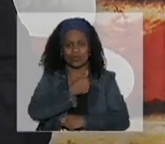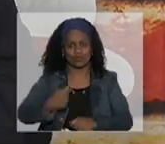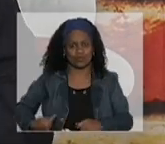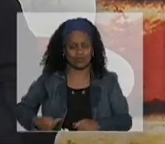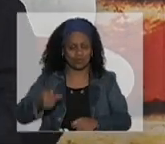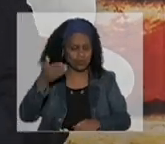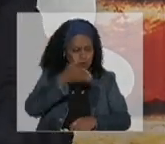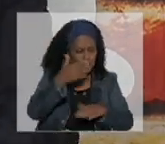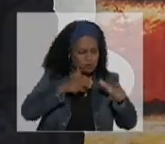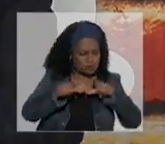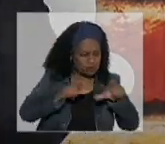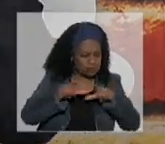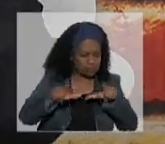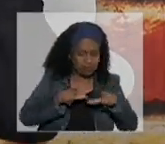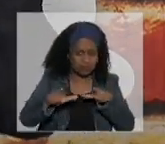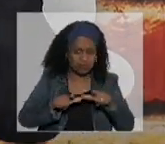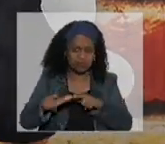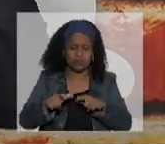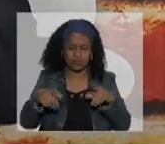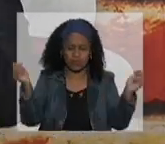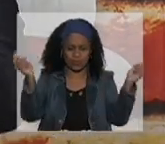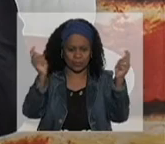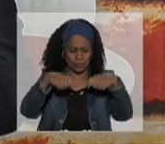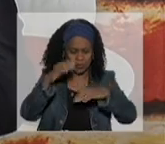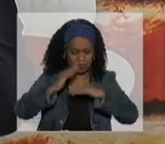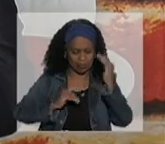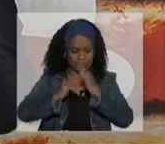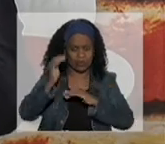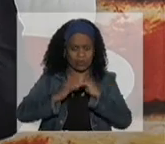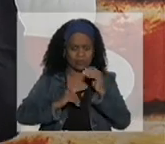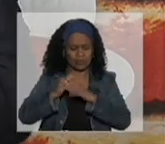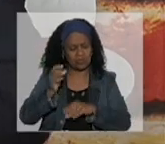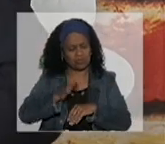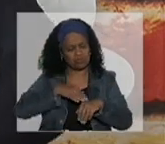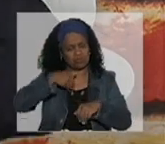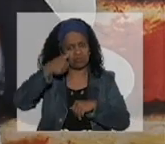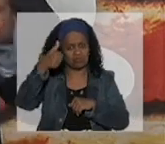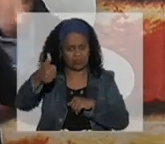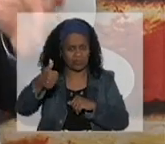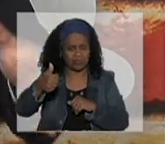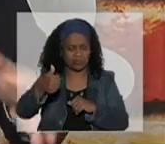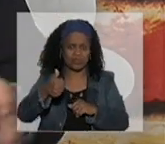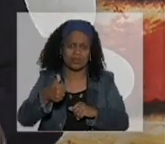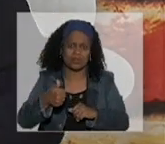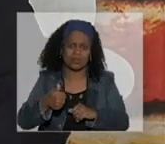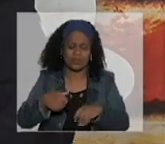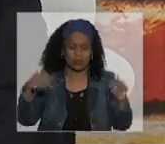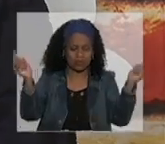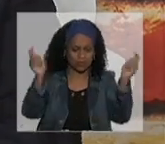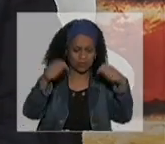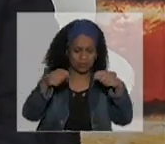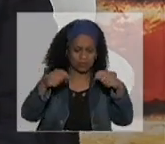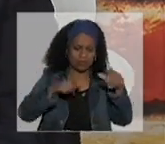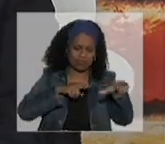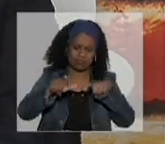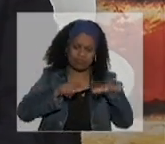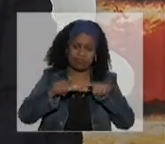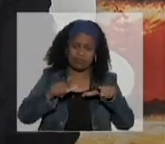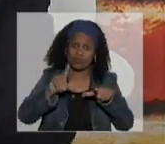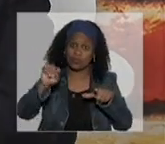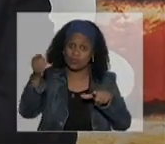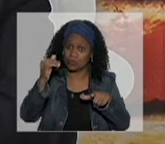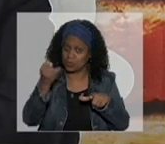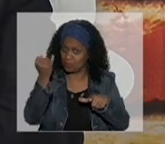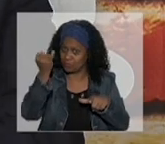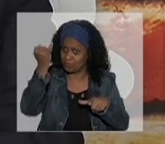mercado de trabalho, ter acesso à renda através de uma qualificação profissional mais avantajada, de uma inserção mais qualificada no mercado de